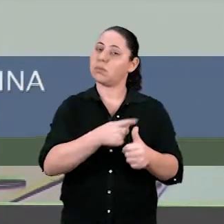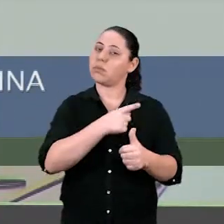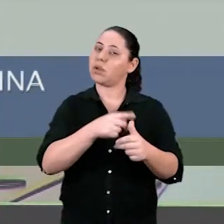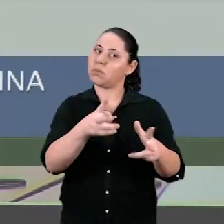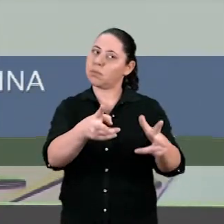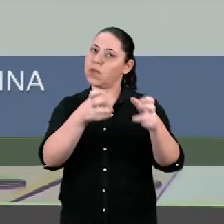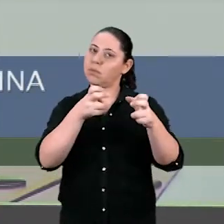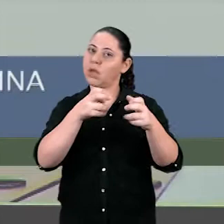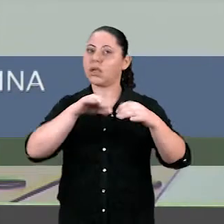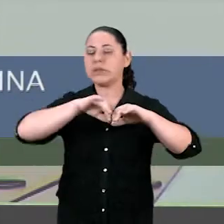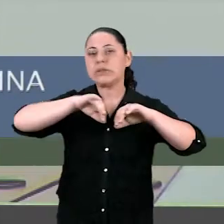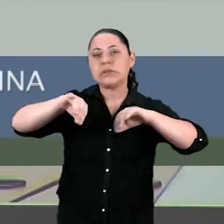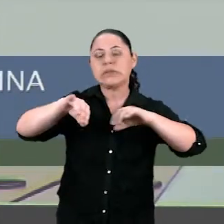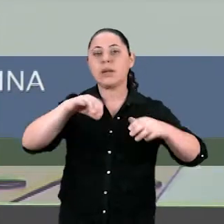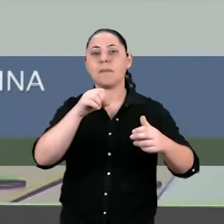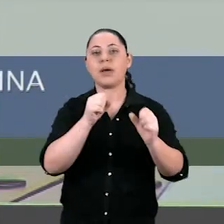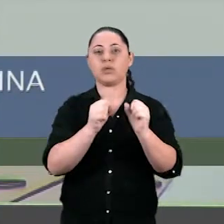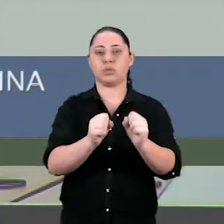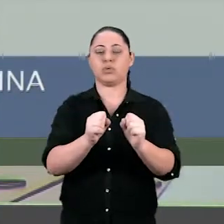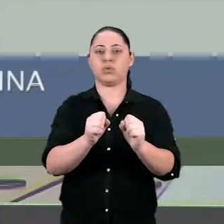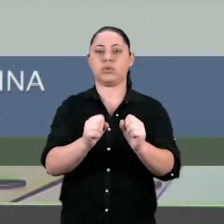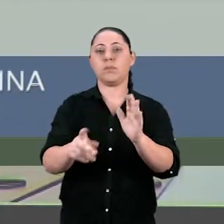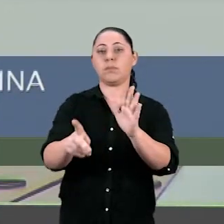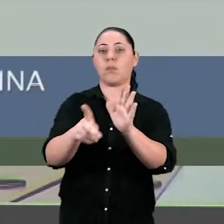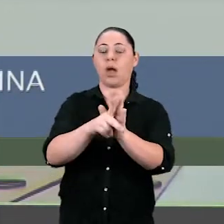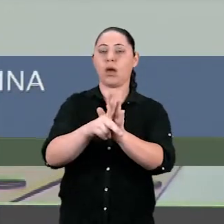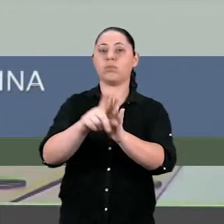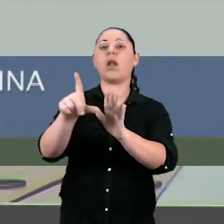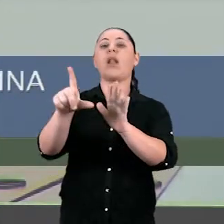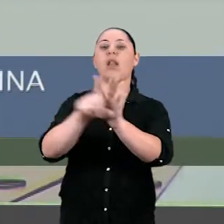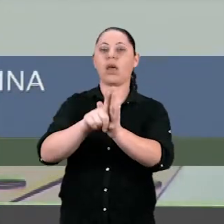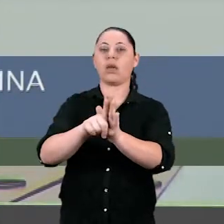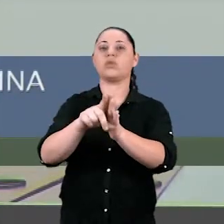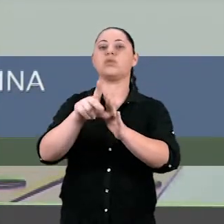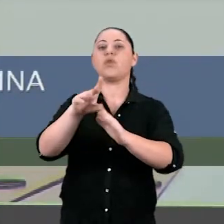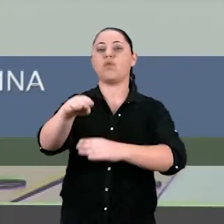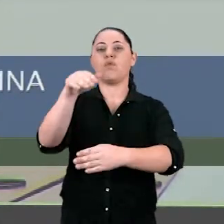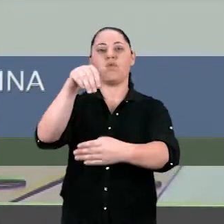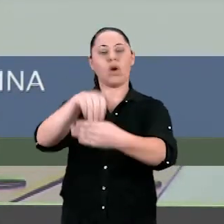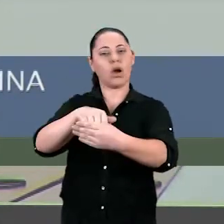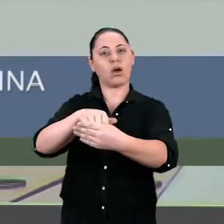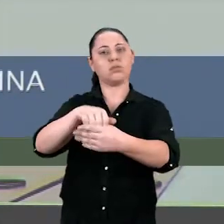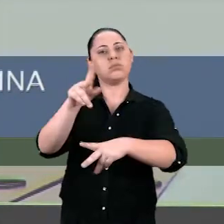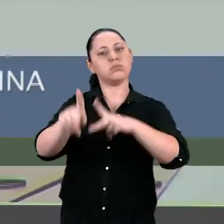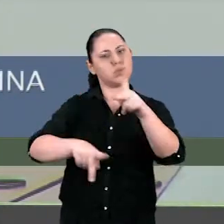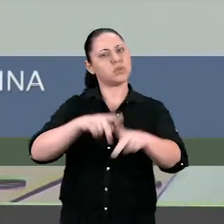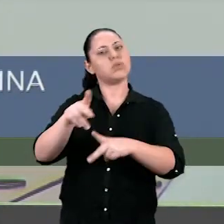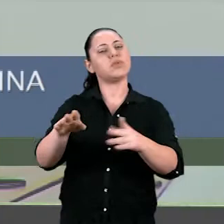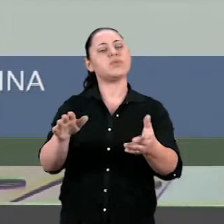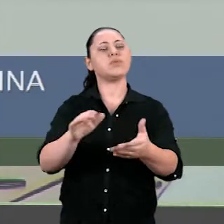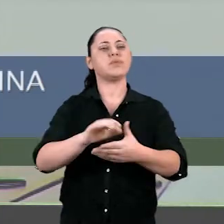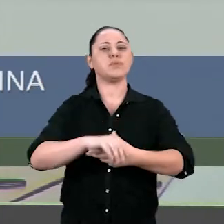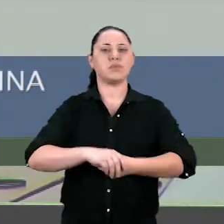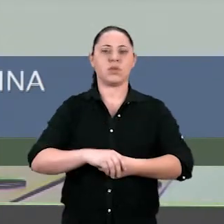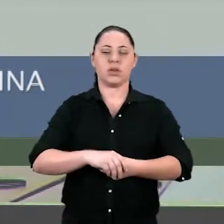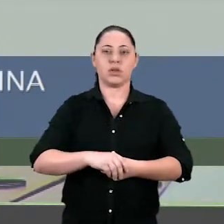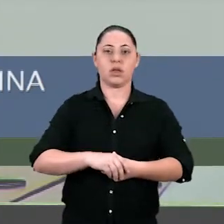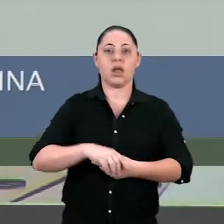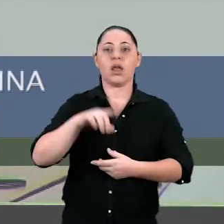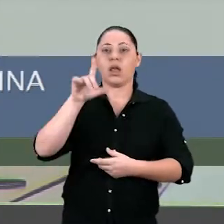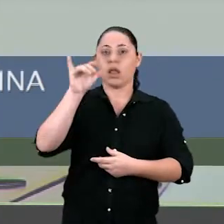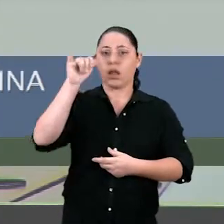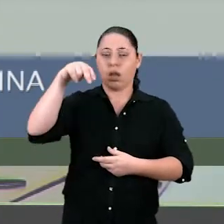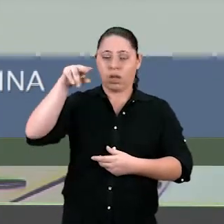legitimidade popular. Então, voltando um pouco à teoria, Lins vai dizer que os sistemas parlamentaristas eles são superiores aos